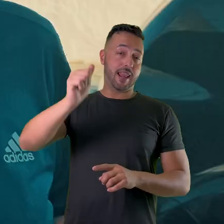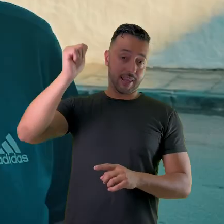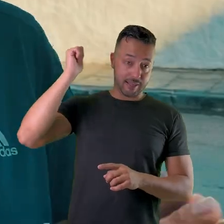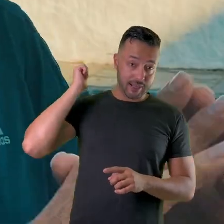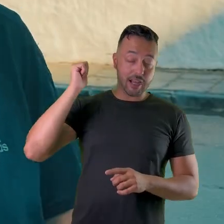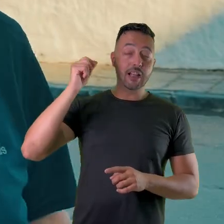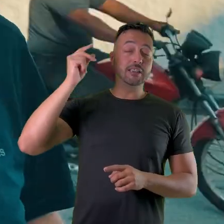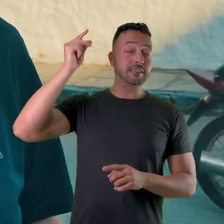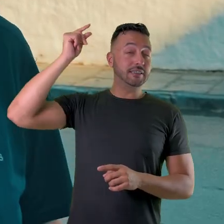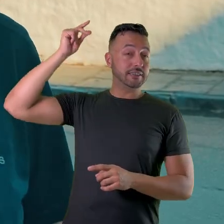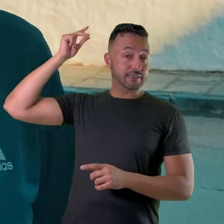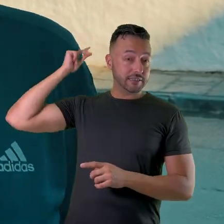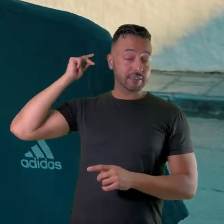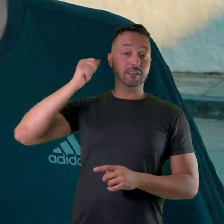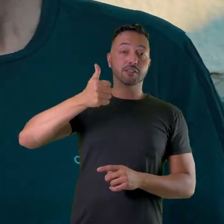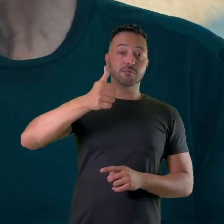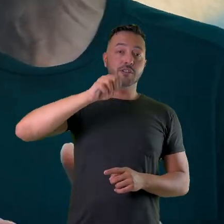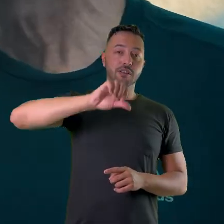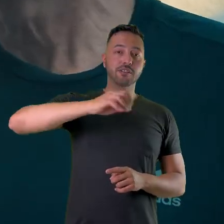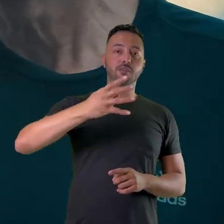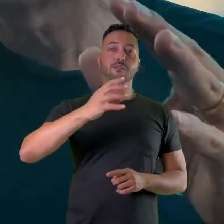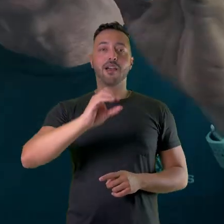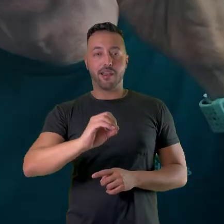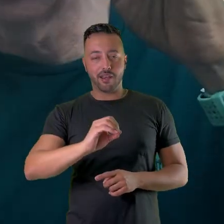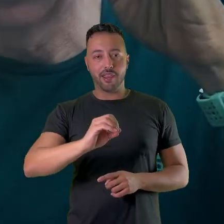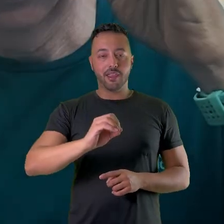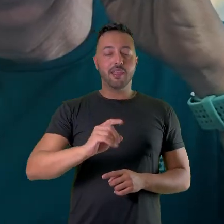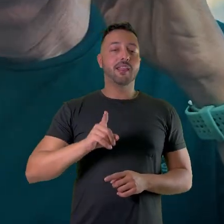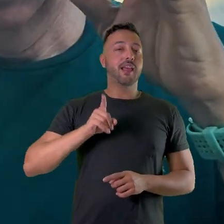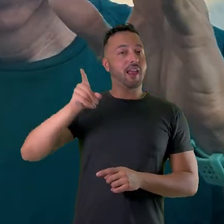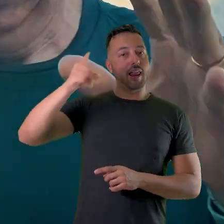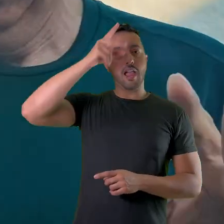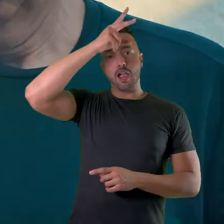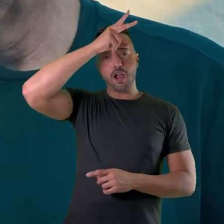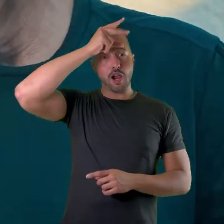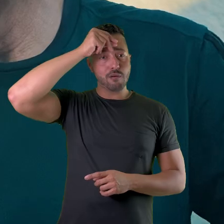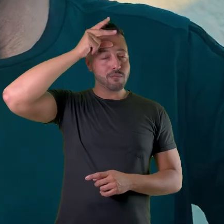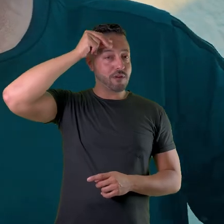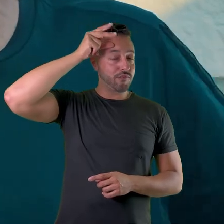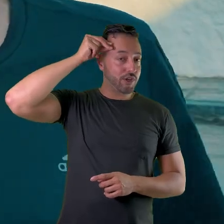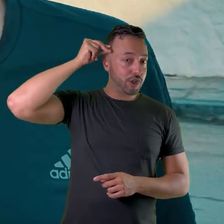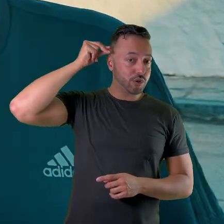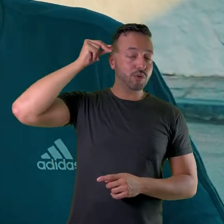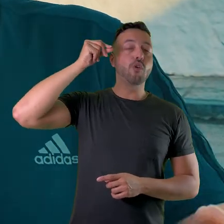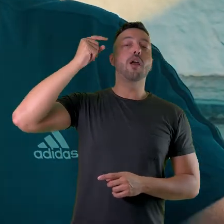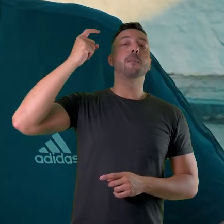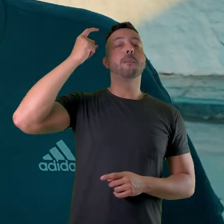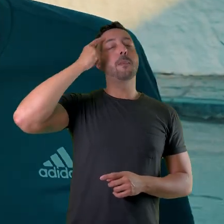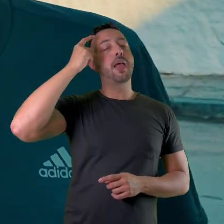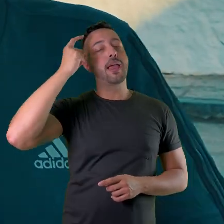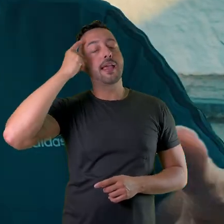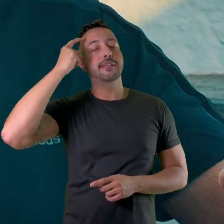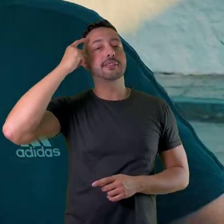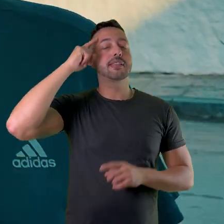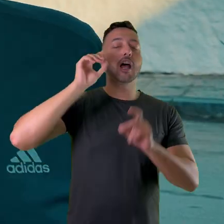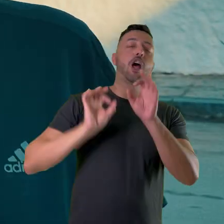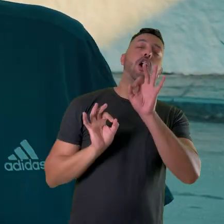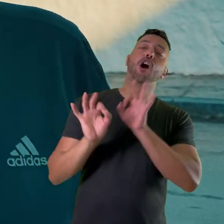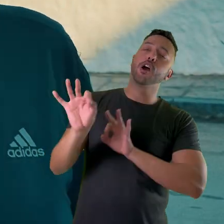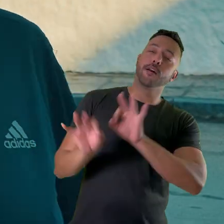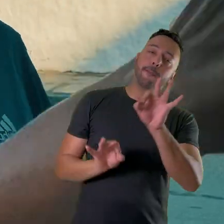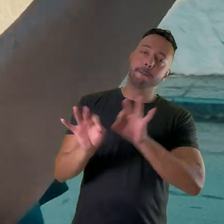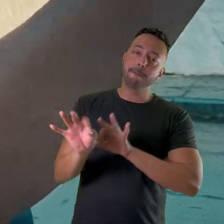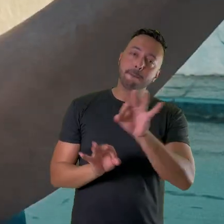Lá atrás, na década de 40, o prédio da prefeitura foi pensado, foi idealizado,